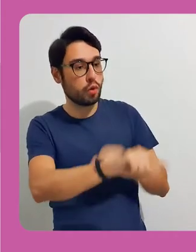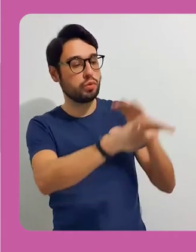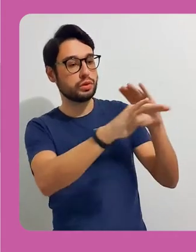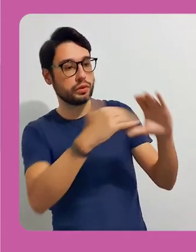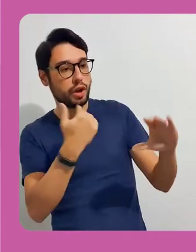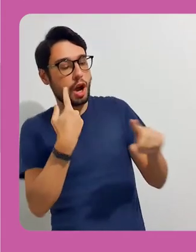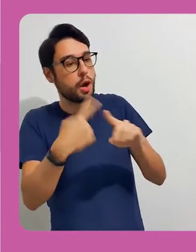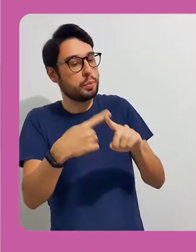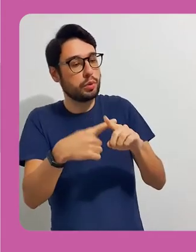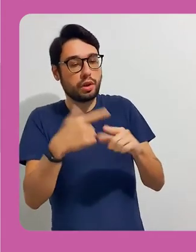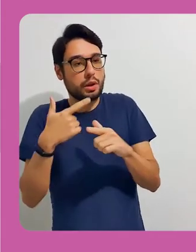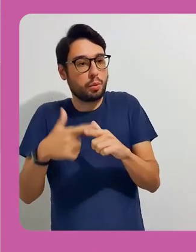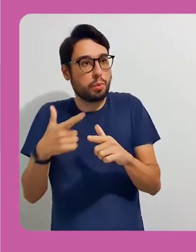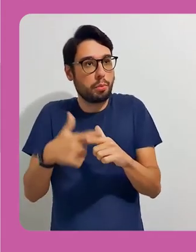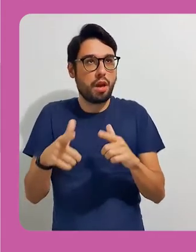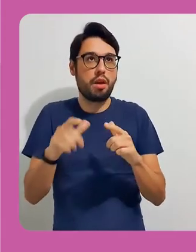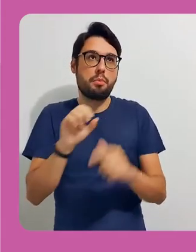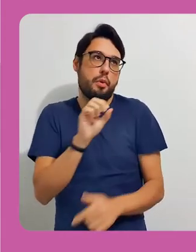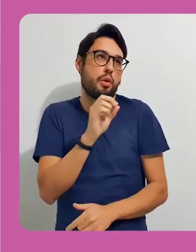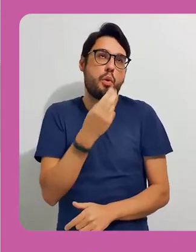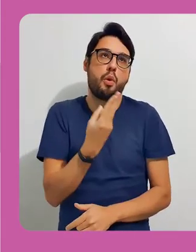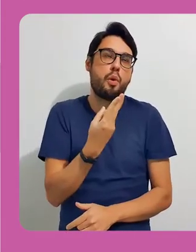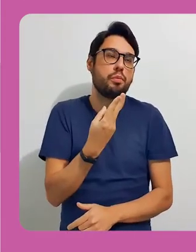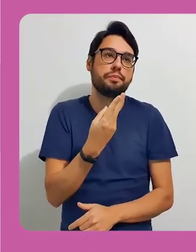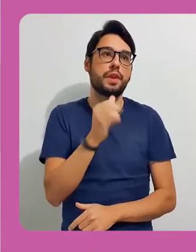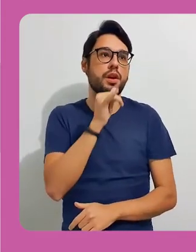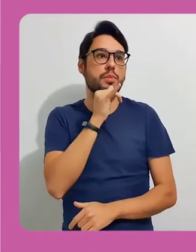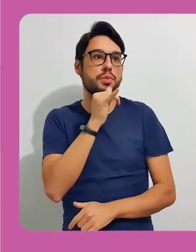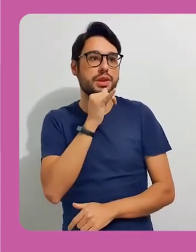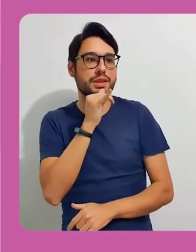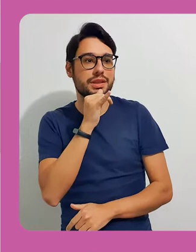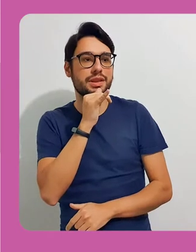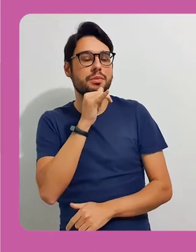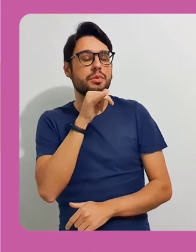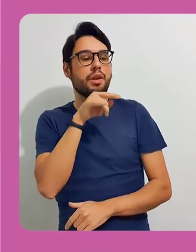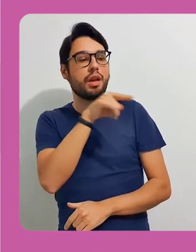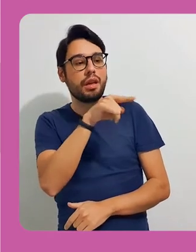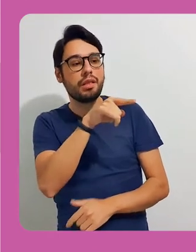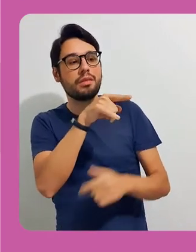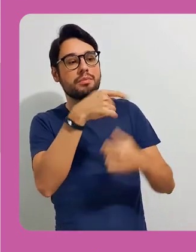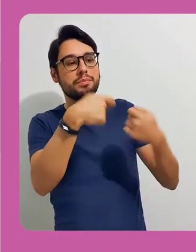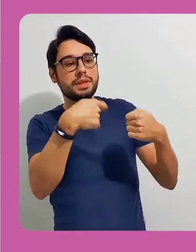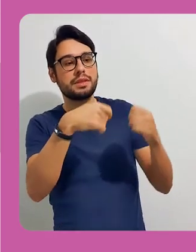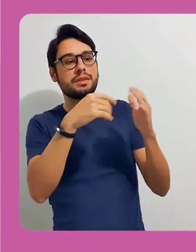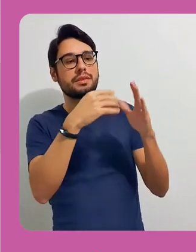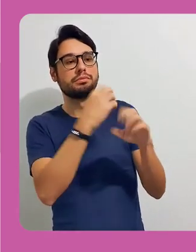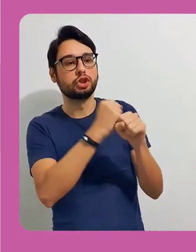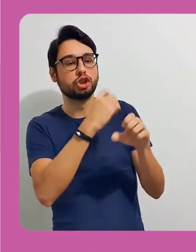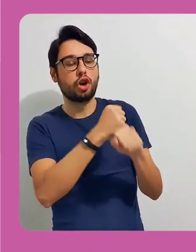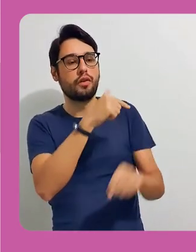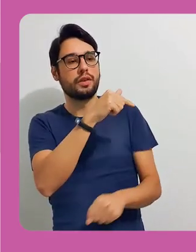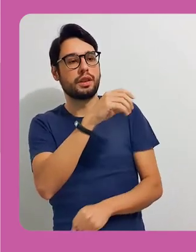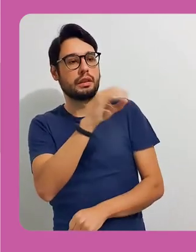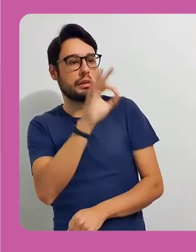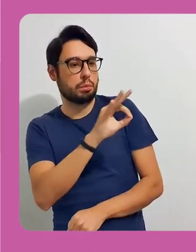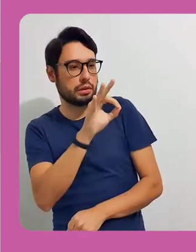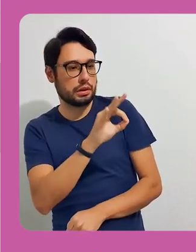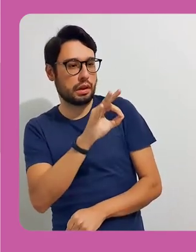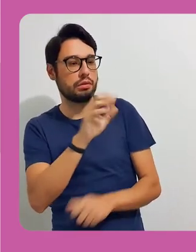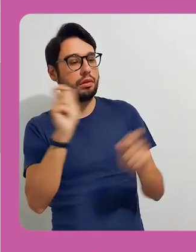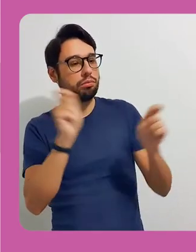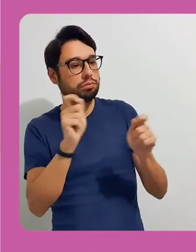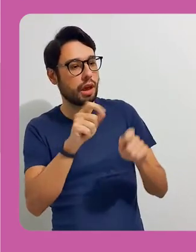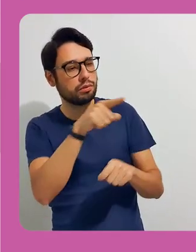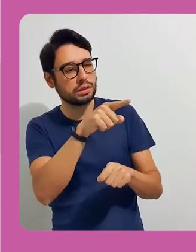a sua tarefa ou a essa tarefa é uma tarefa que ele precisa é atingir